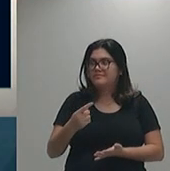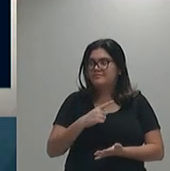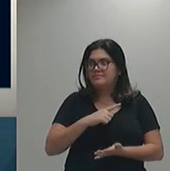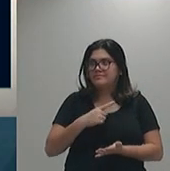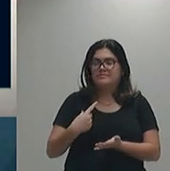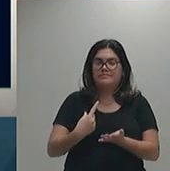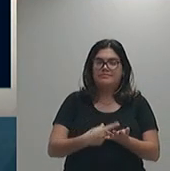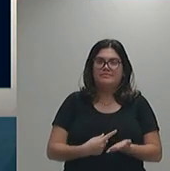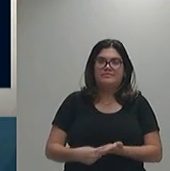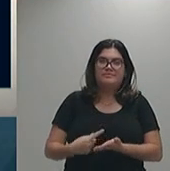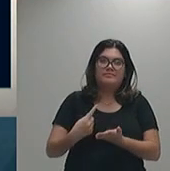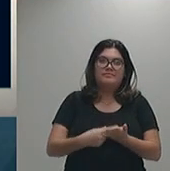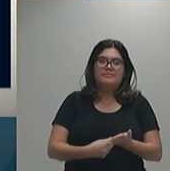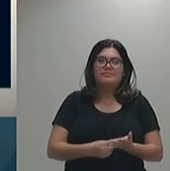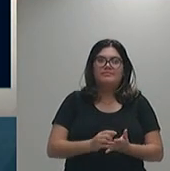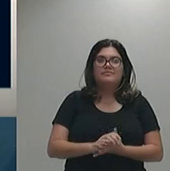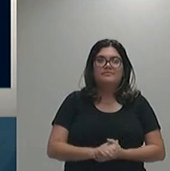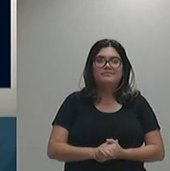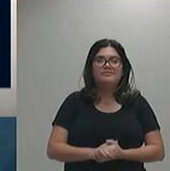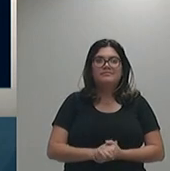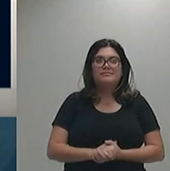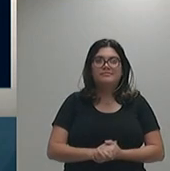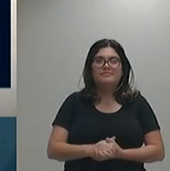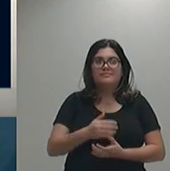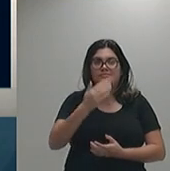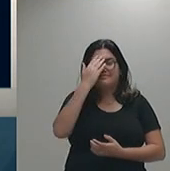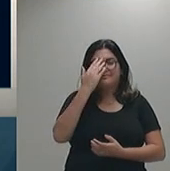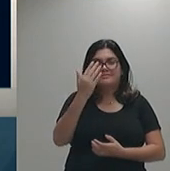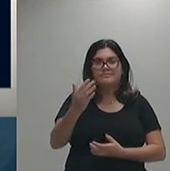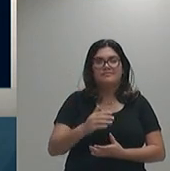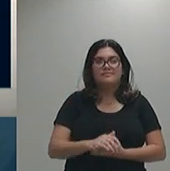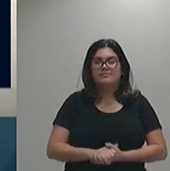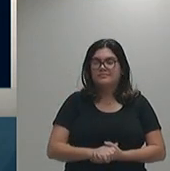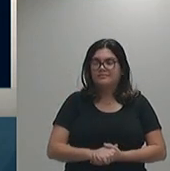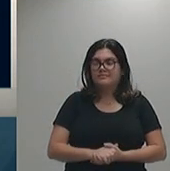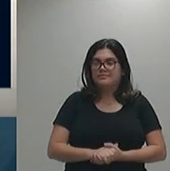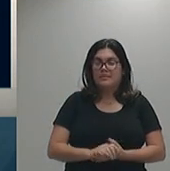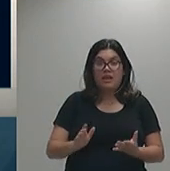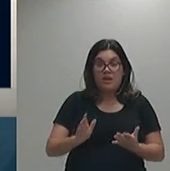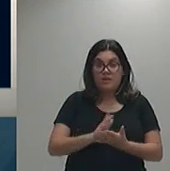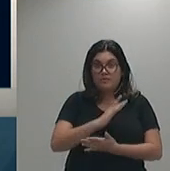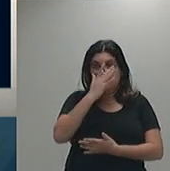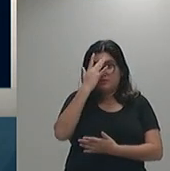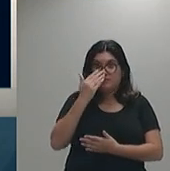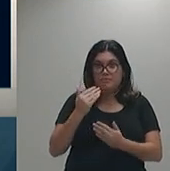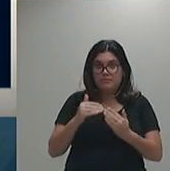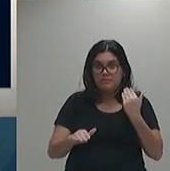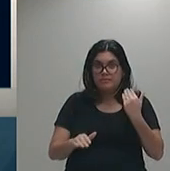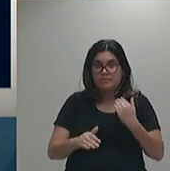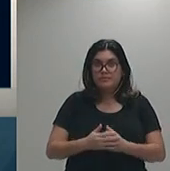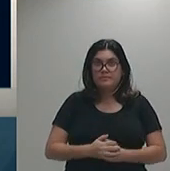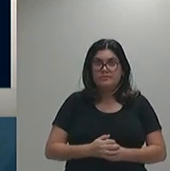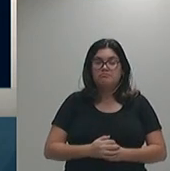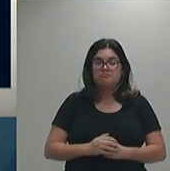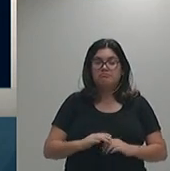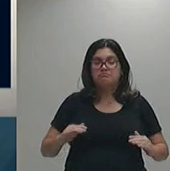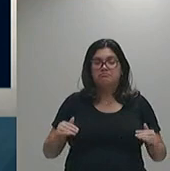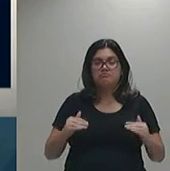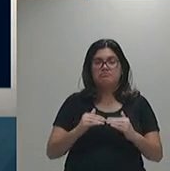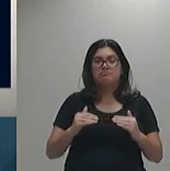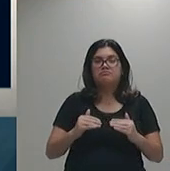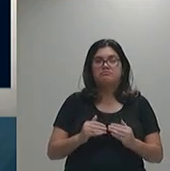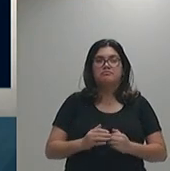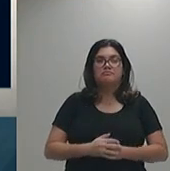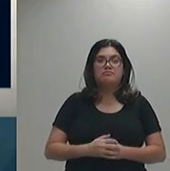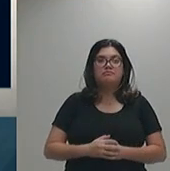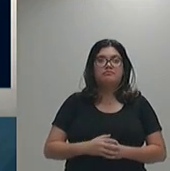começa o presidente Obrigado bem alguma divergência de acordo Presidente Então vou proclamar